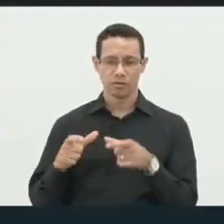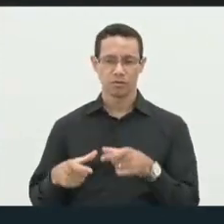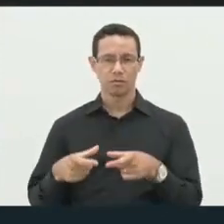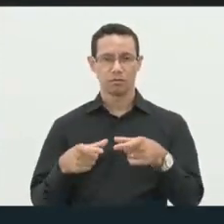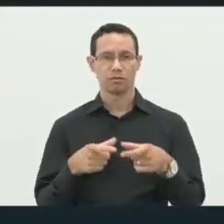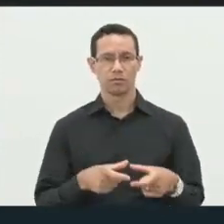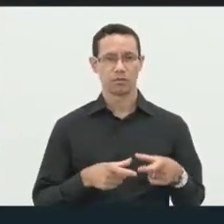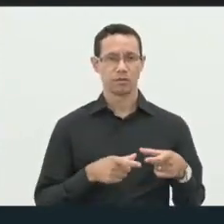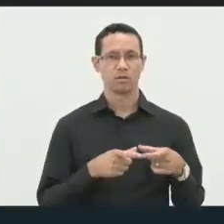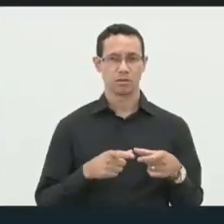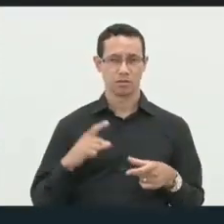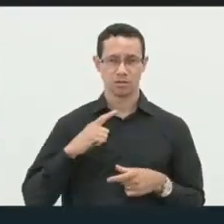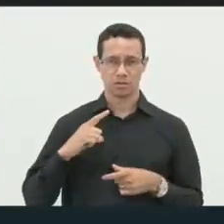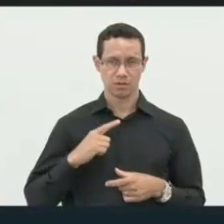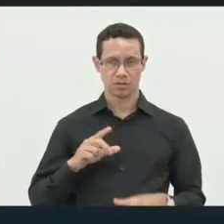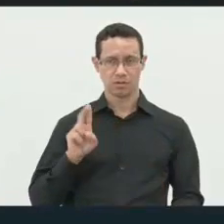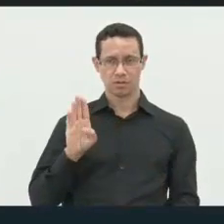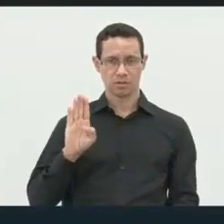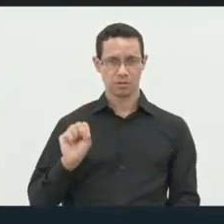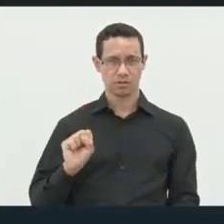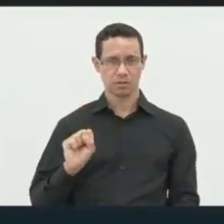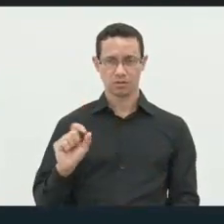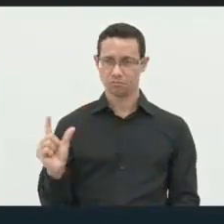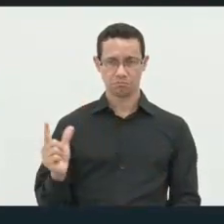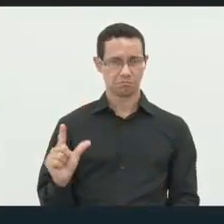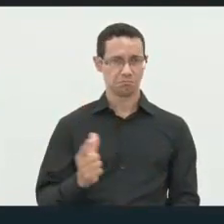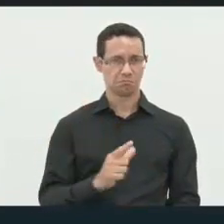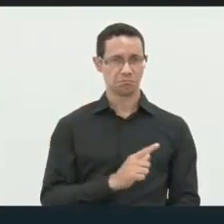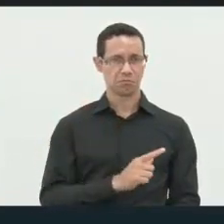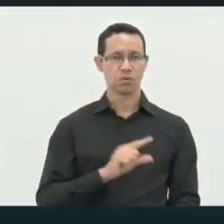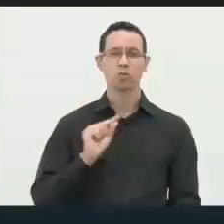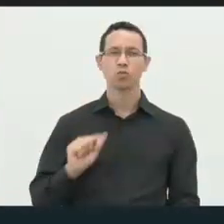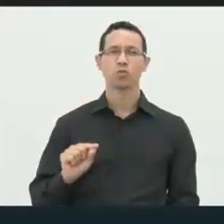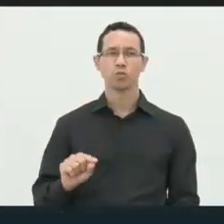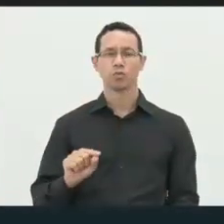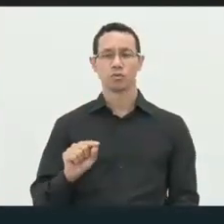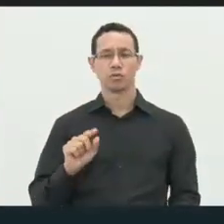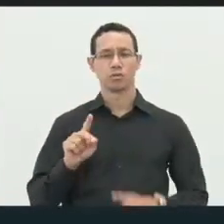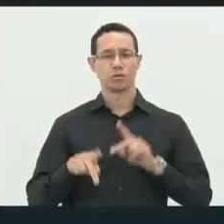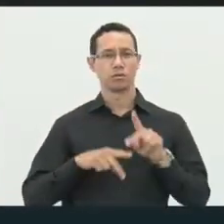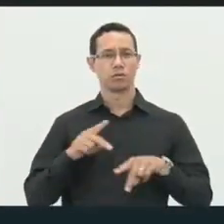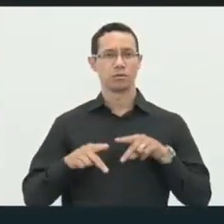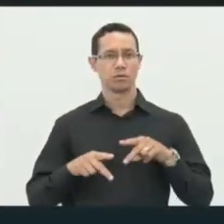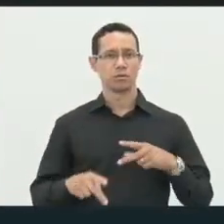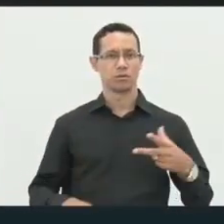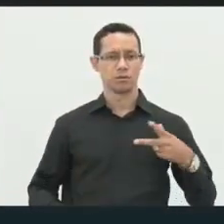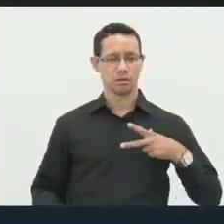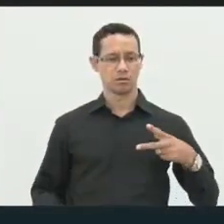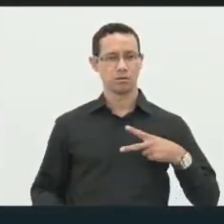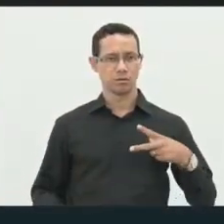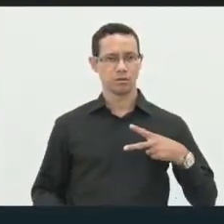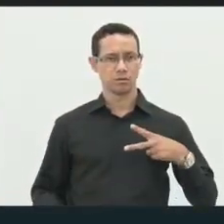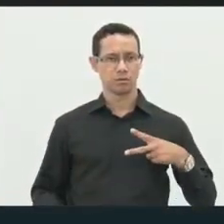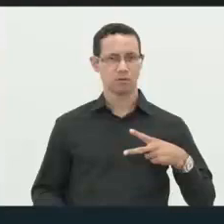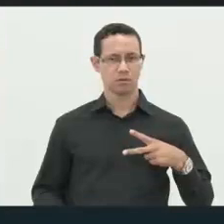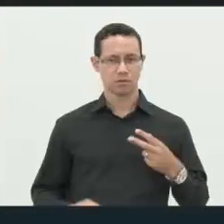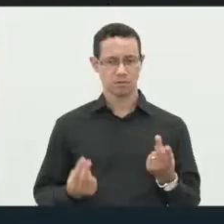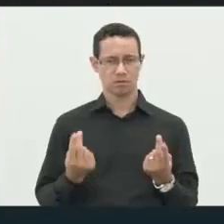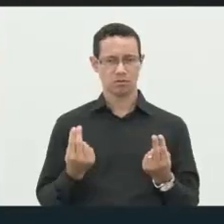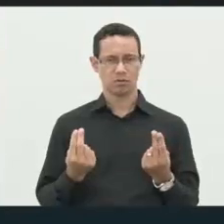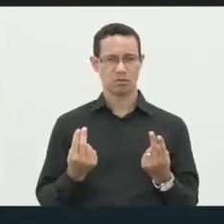que tem isso é o público e o privado Dividindo o mesmo espaço